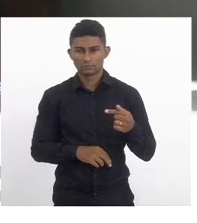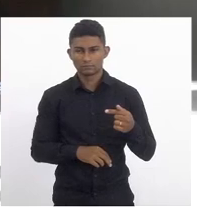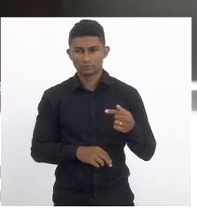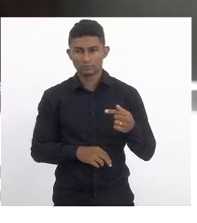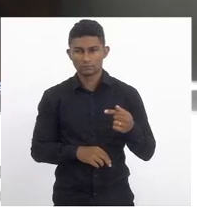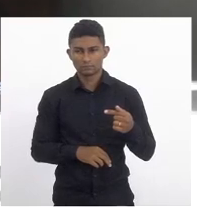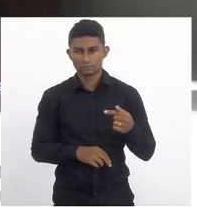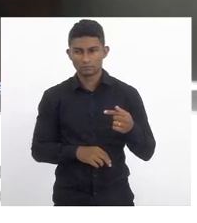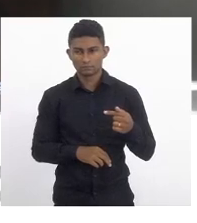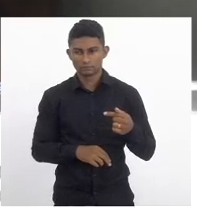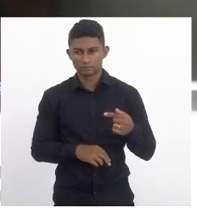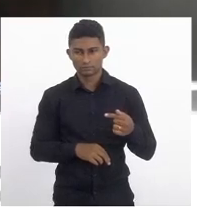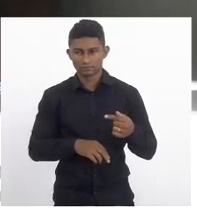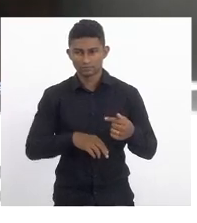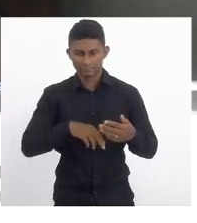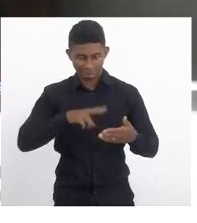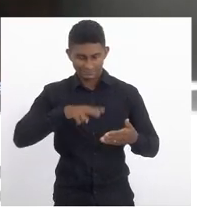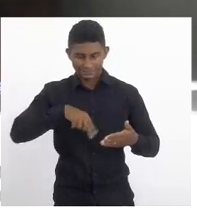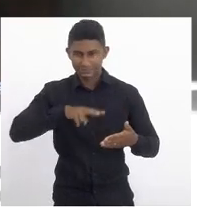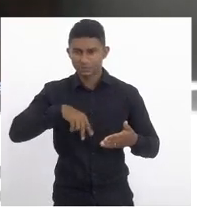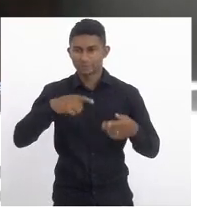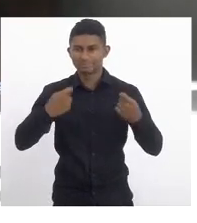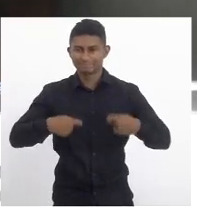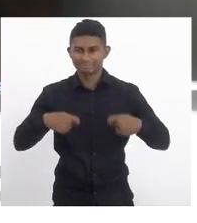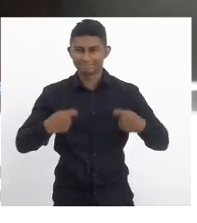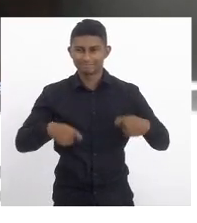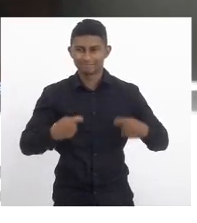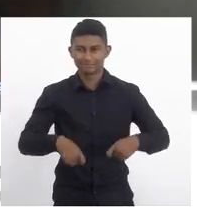aí tem que ler, hein?